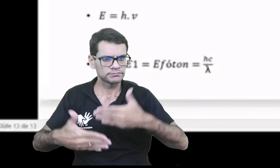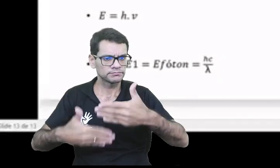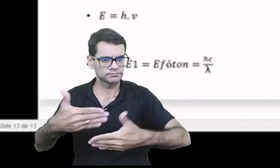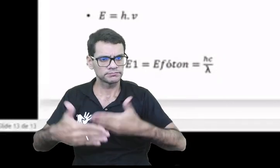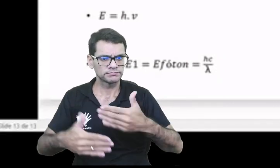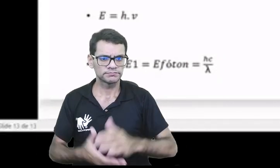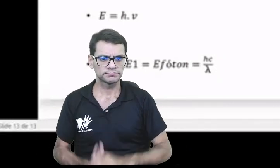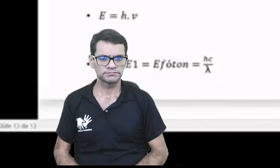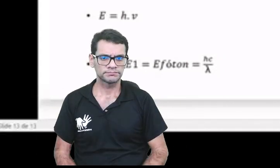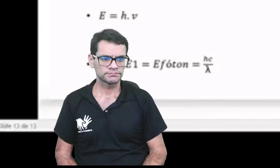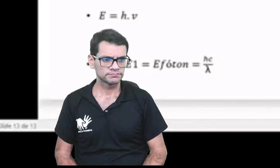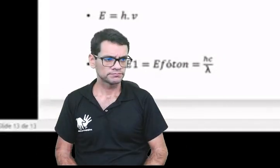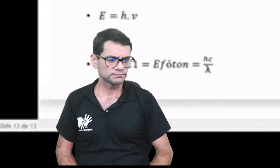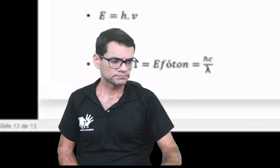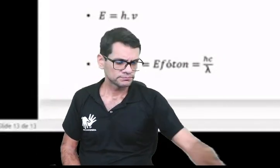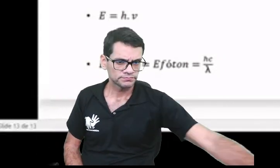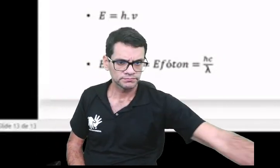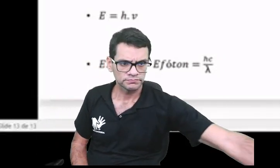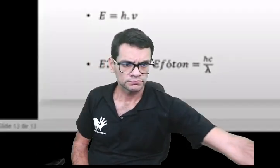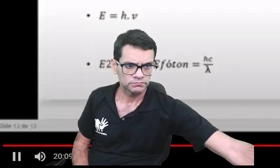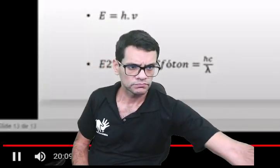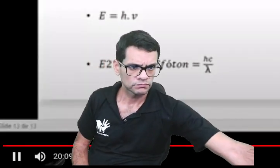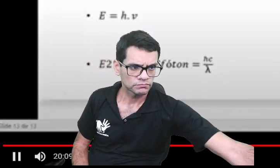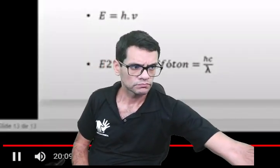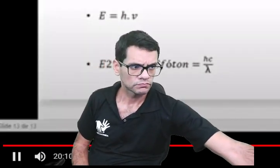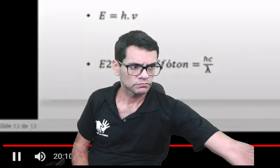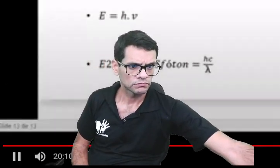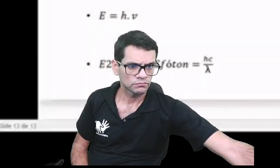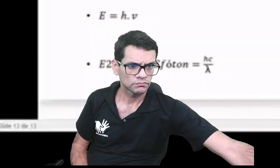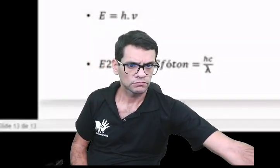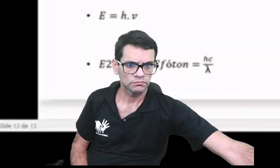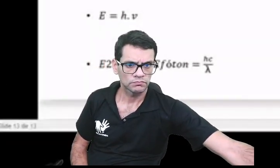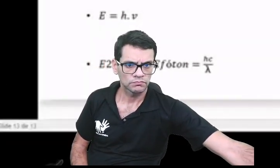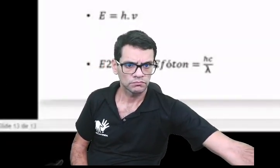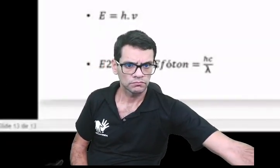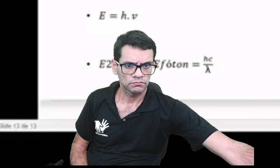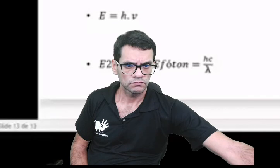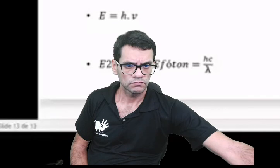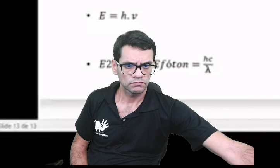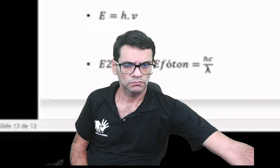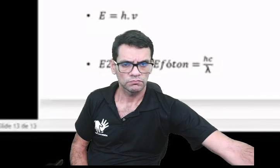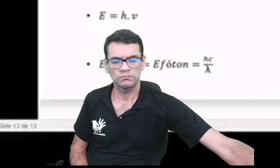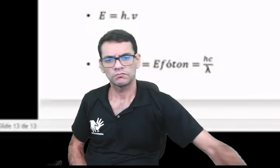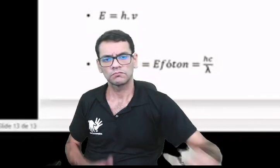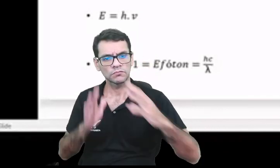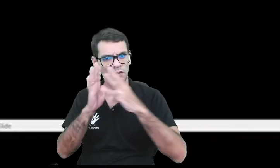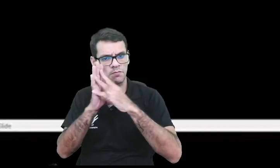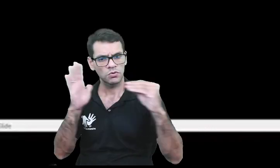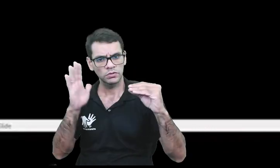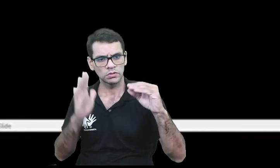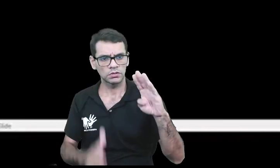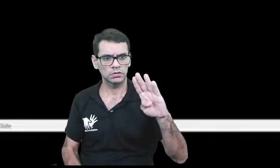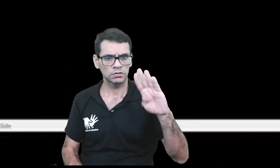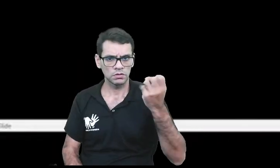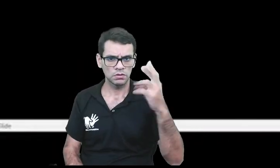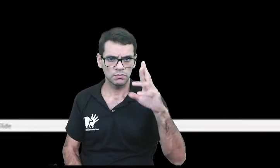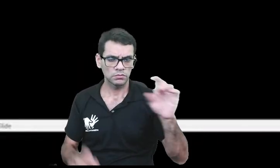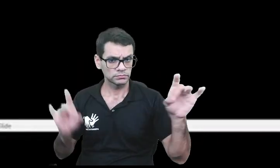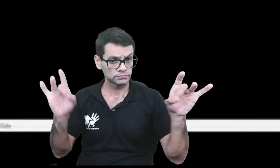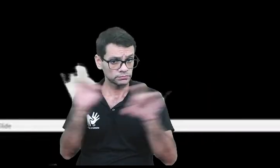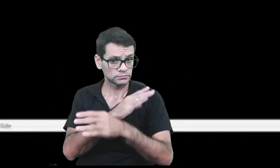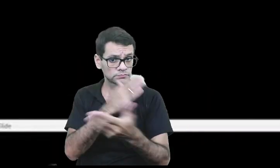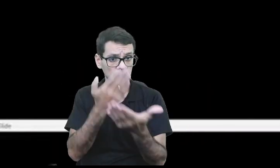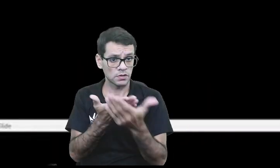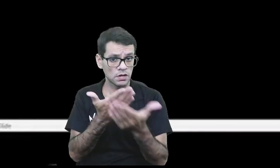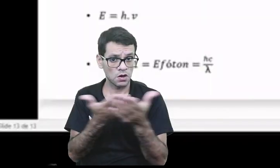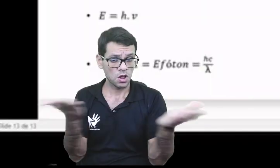caminhar. Então, esse foi o modelo atômico de Bohr. E aí, a gente finaliza a aula